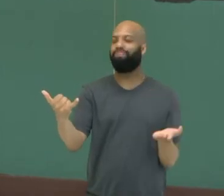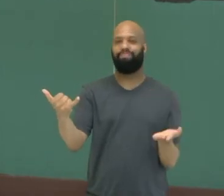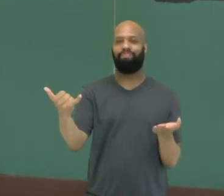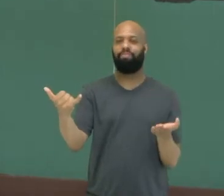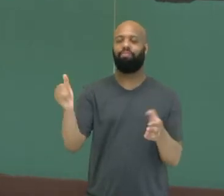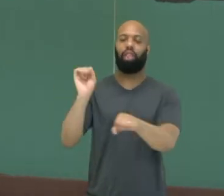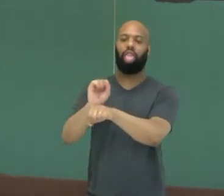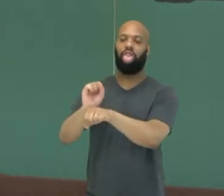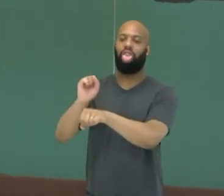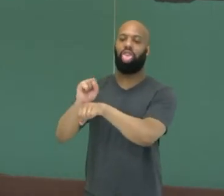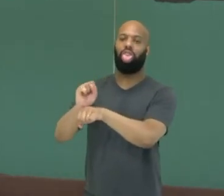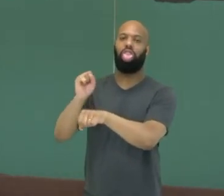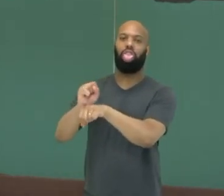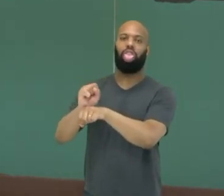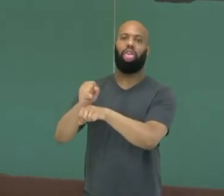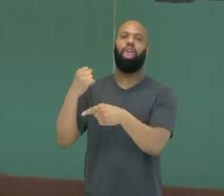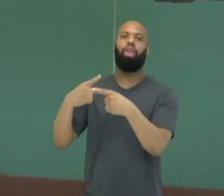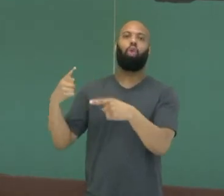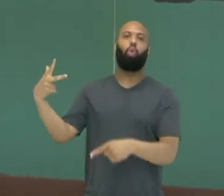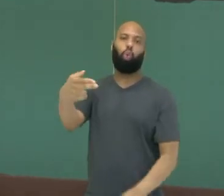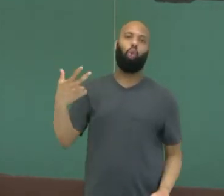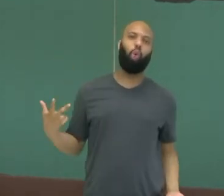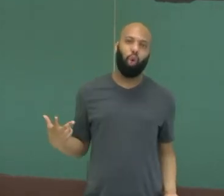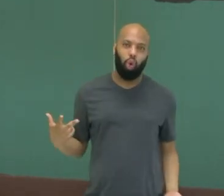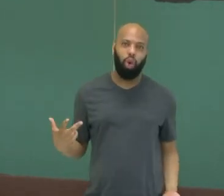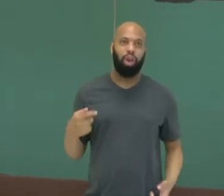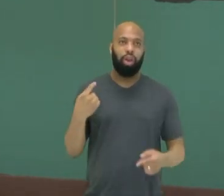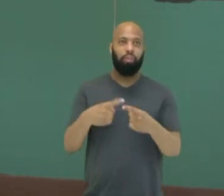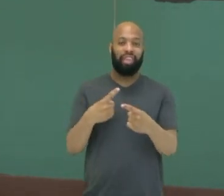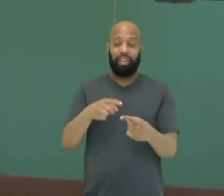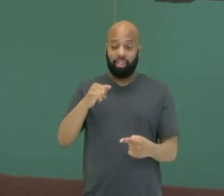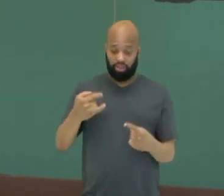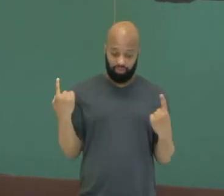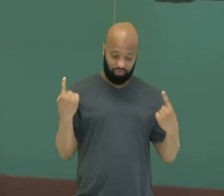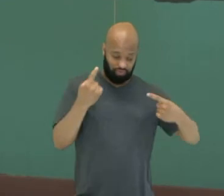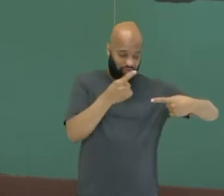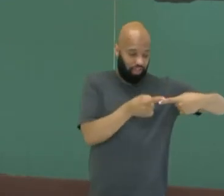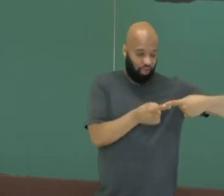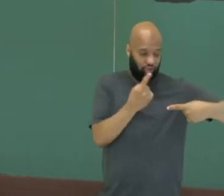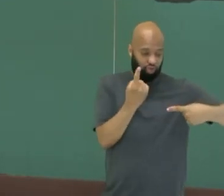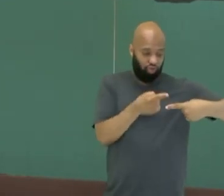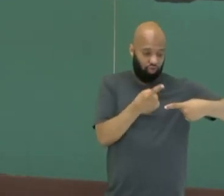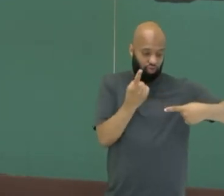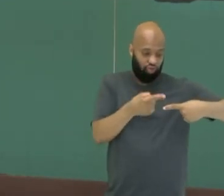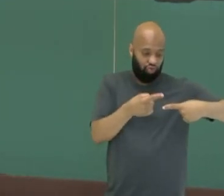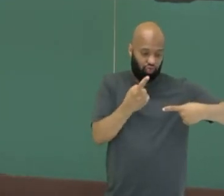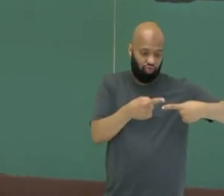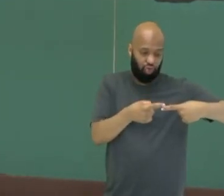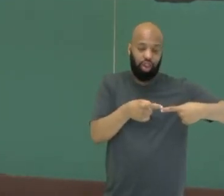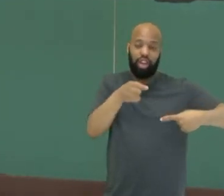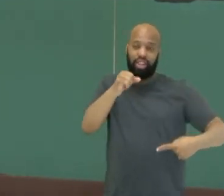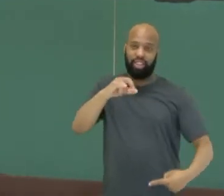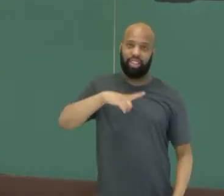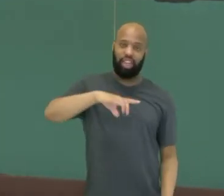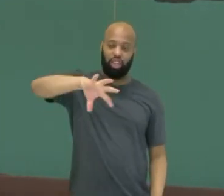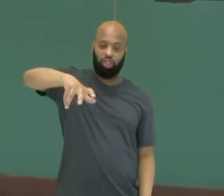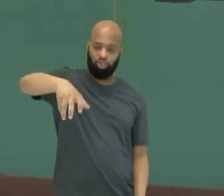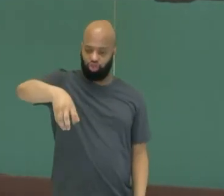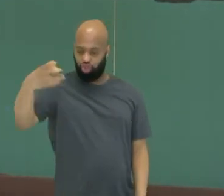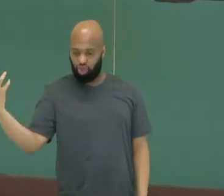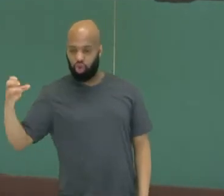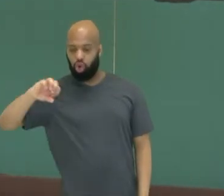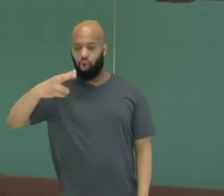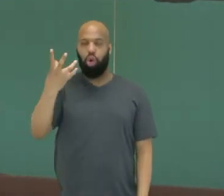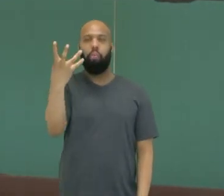demais. Mesmo que esse circuito esteja fechado, a queima da lâmpada ou a retirada dela abre esse circuito.